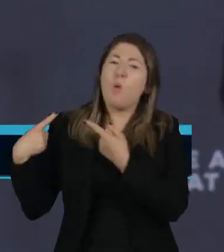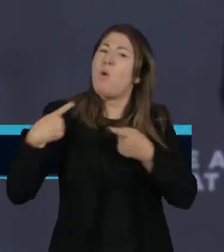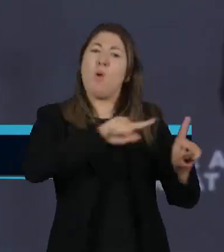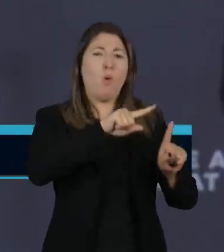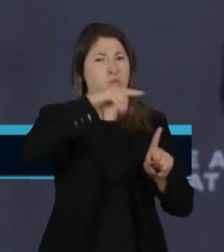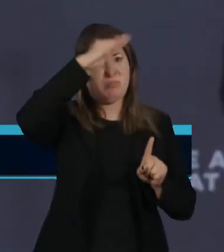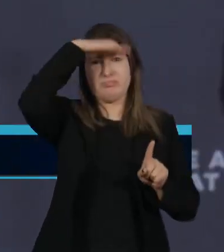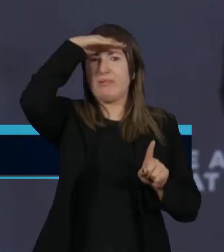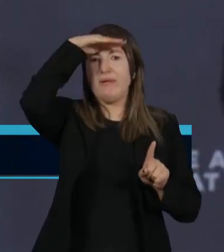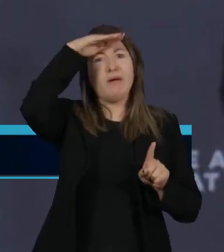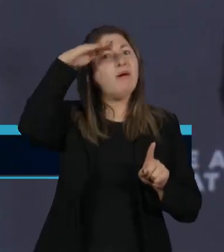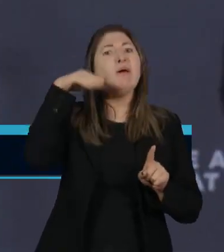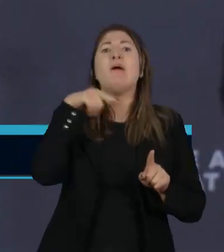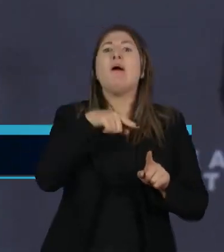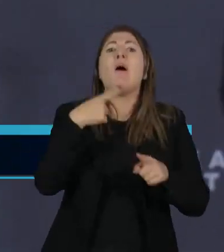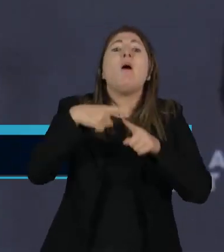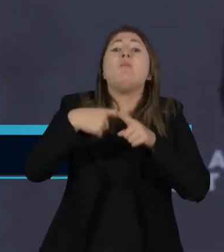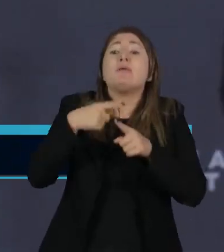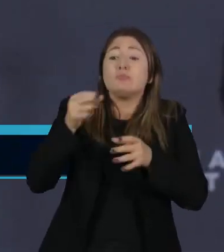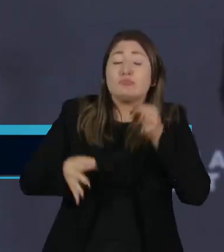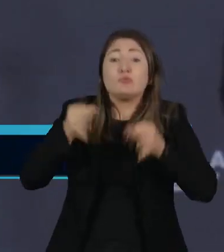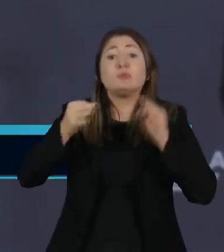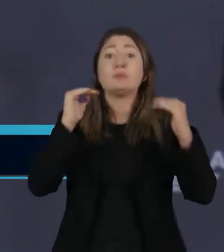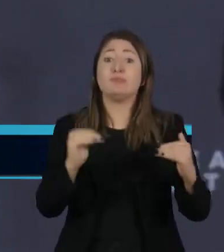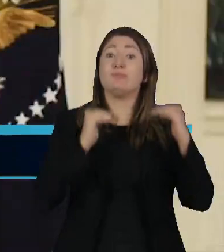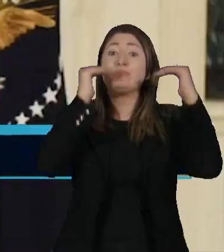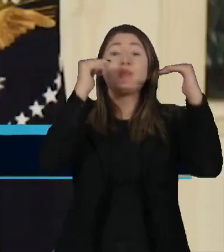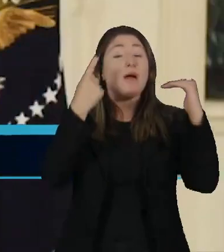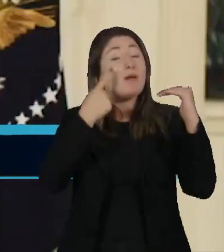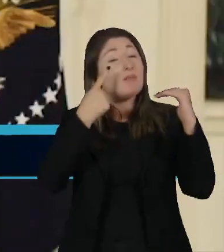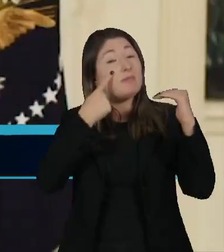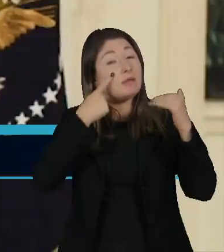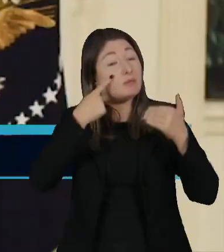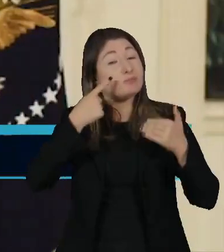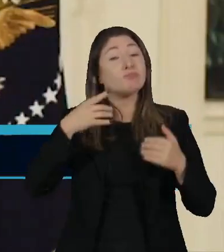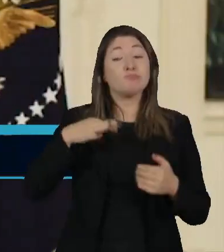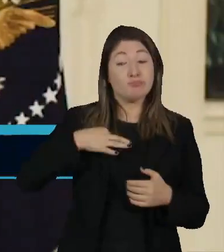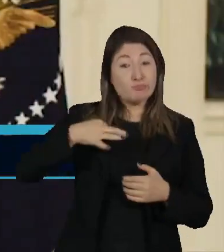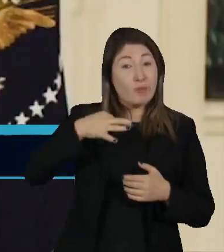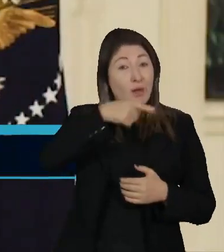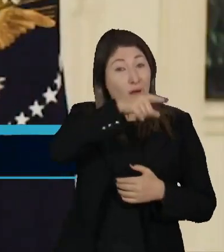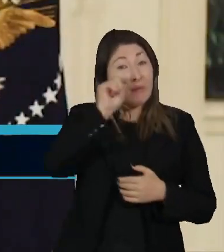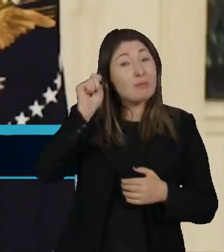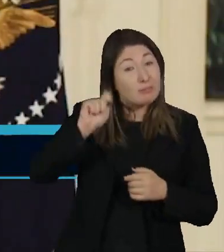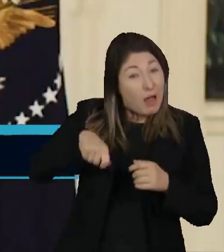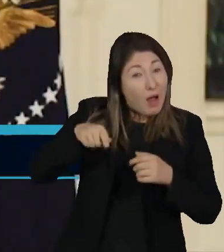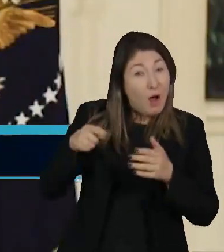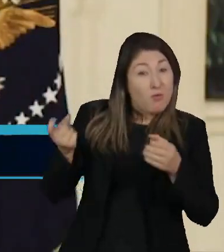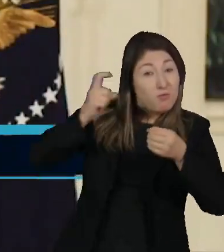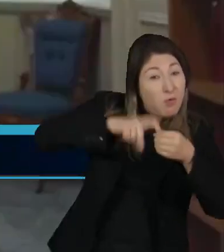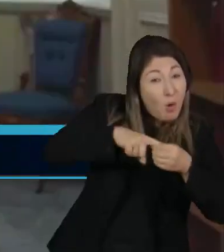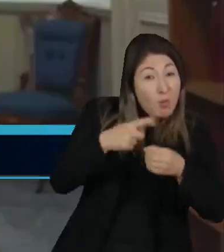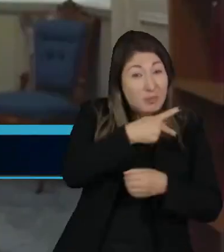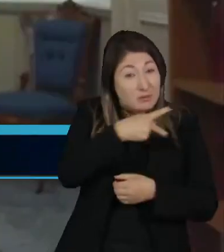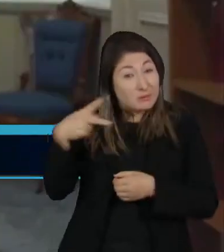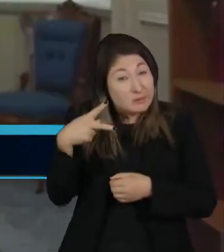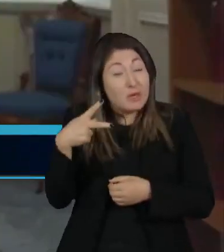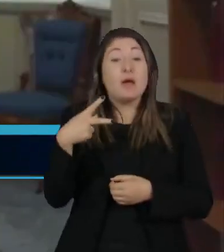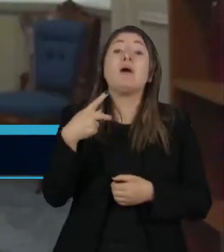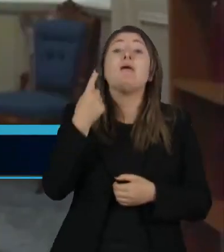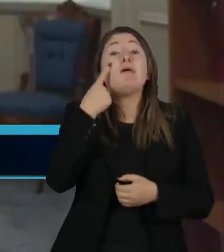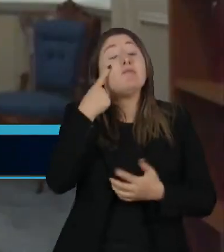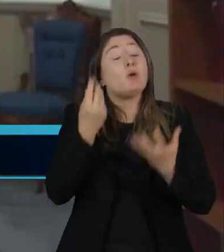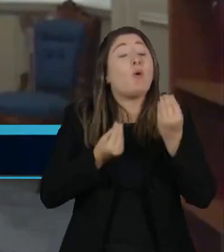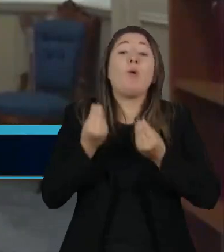Suprema Corte dos Estados Unidos vai decidir se Trump continua elegível para retornar à Casa Branca.